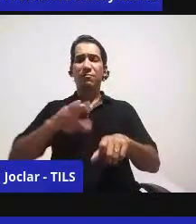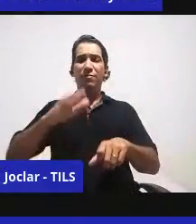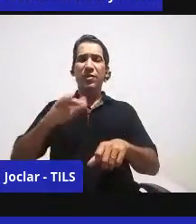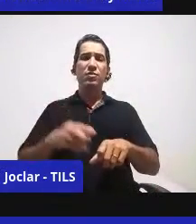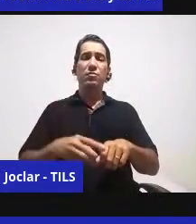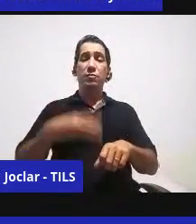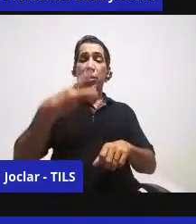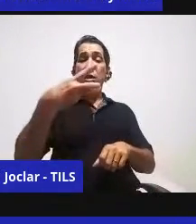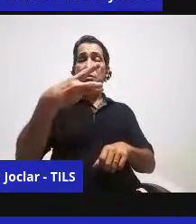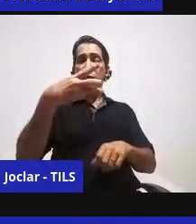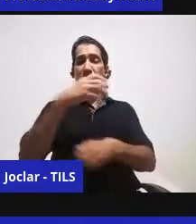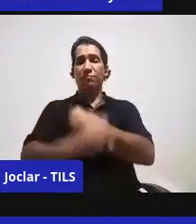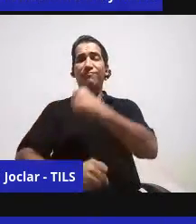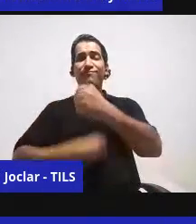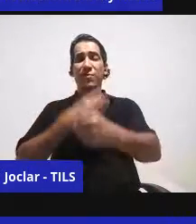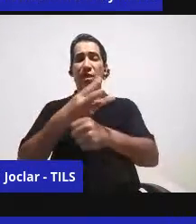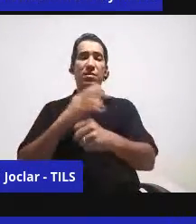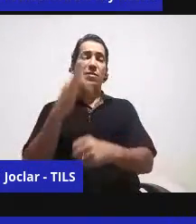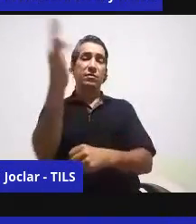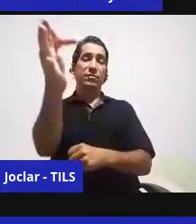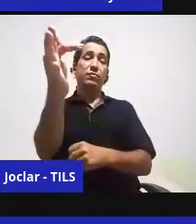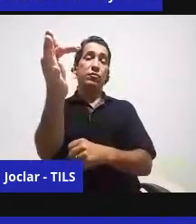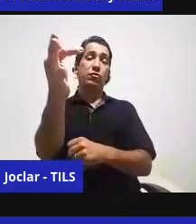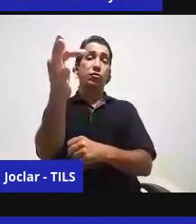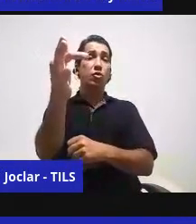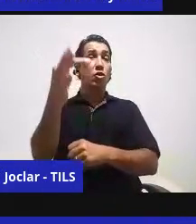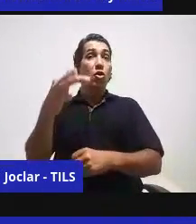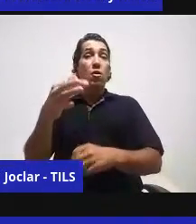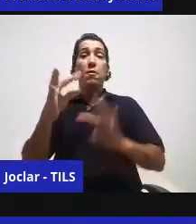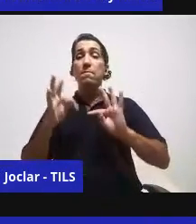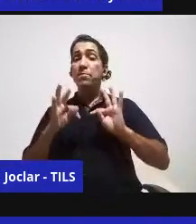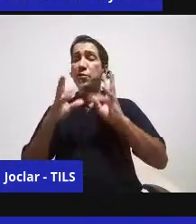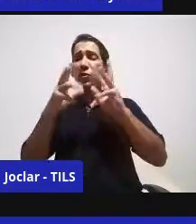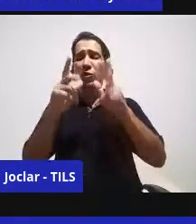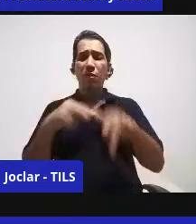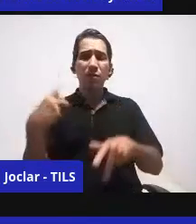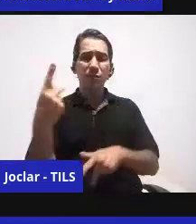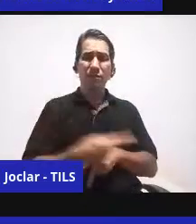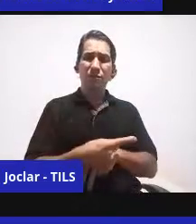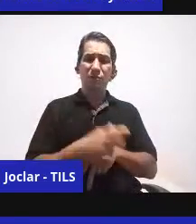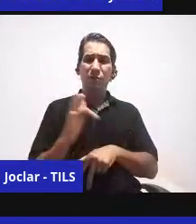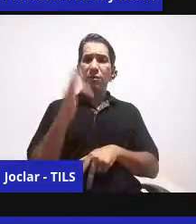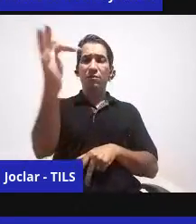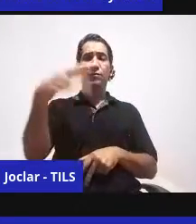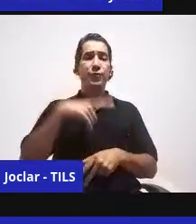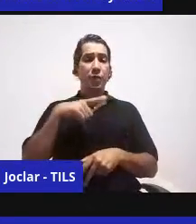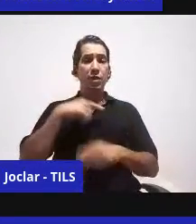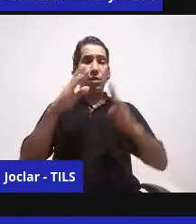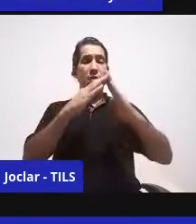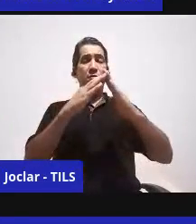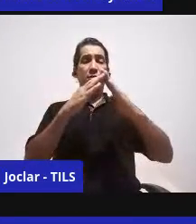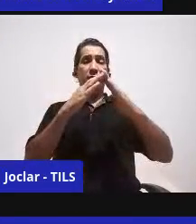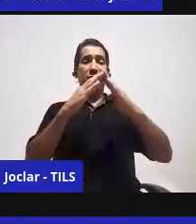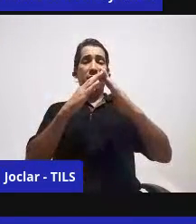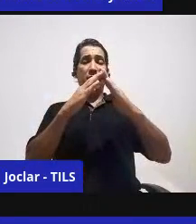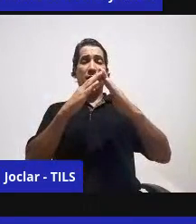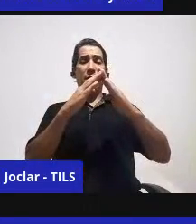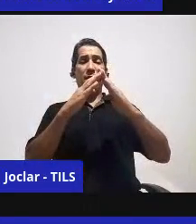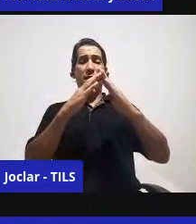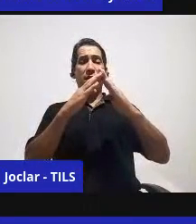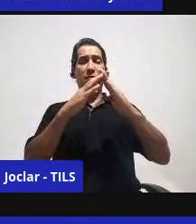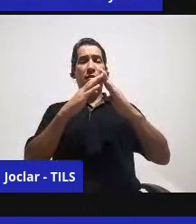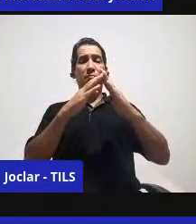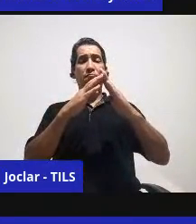uma impressora 3D, mesmo que seja de pequeno porte. Essa é uma, digamos assim, uma tendência